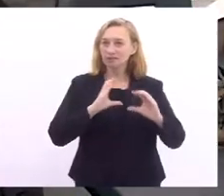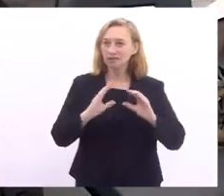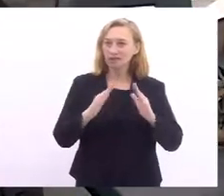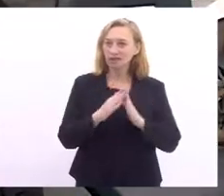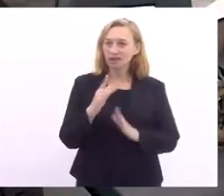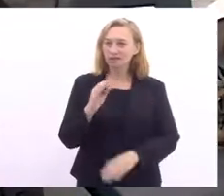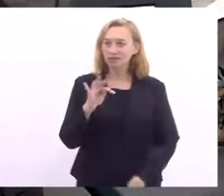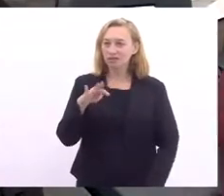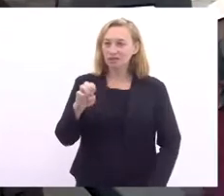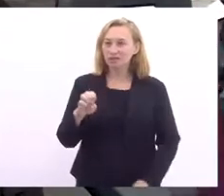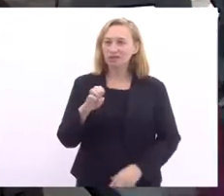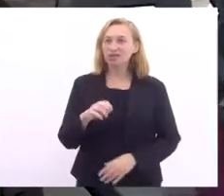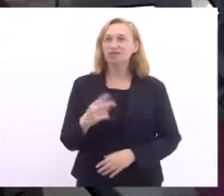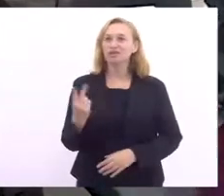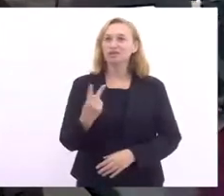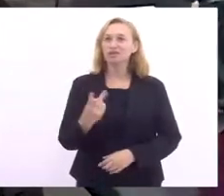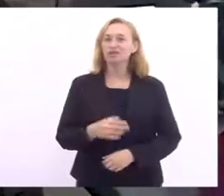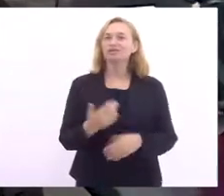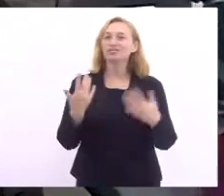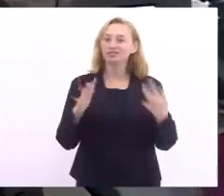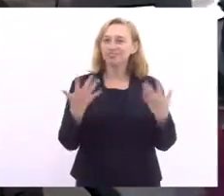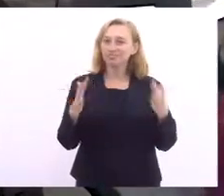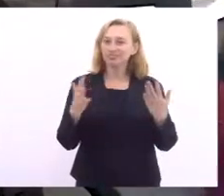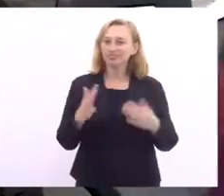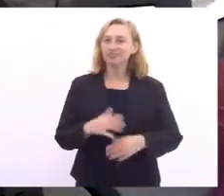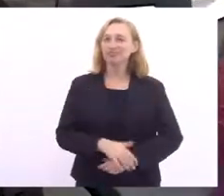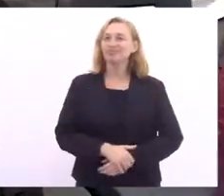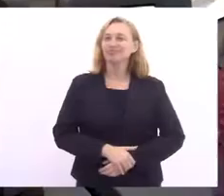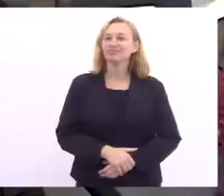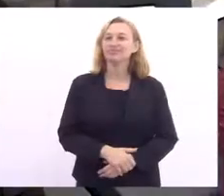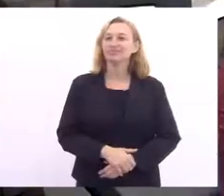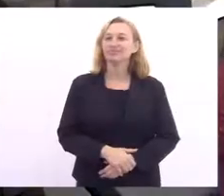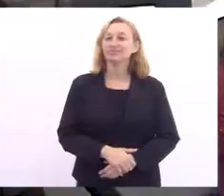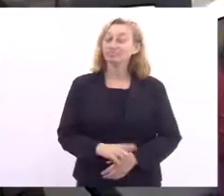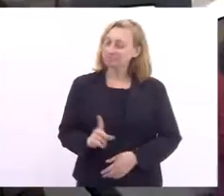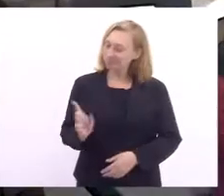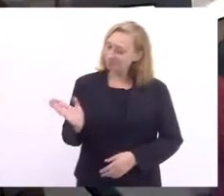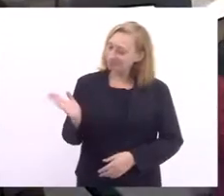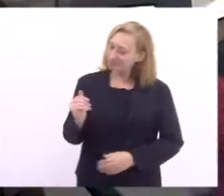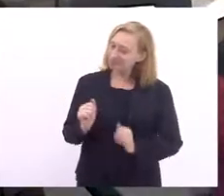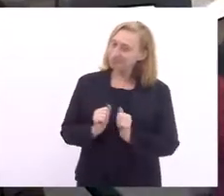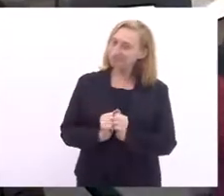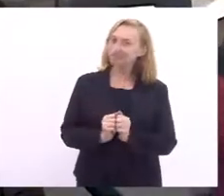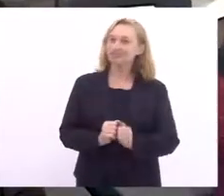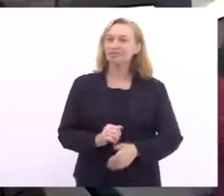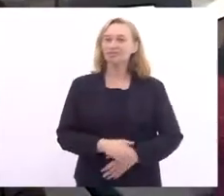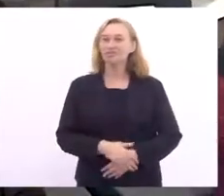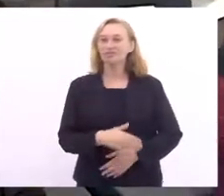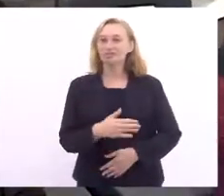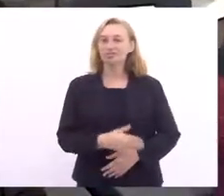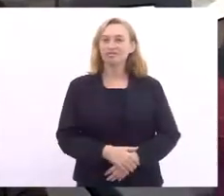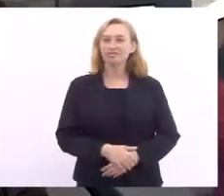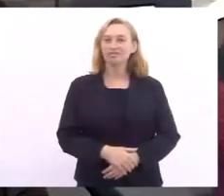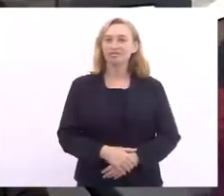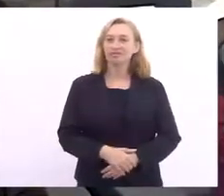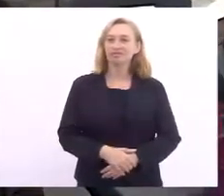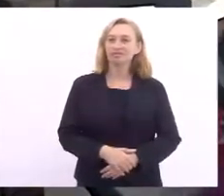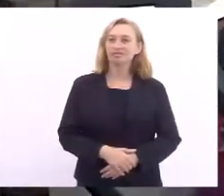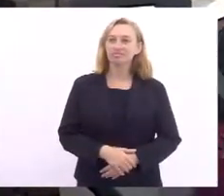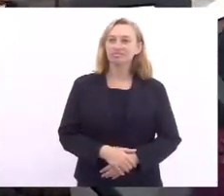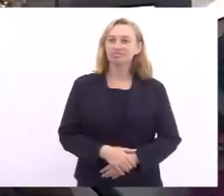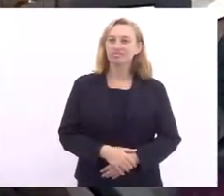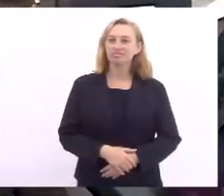cada Fluminense Victor Ilari atestado Sim vamos quebrar protocolo agradecer sem jogral da o